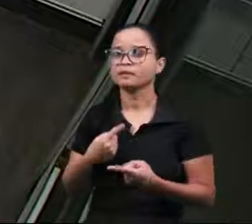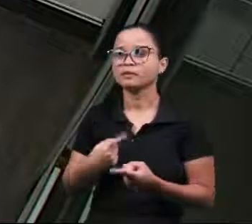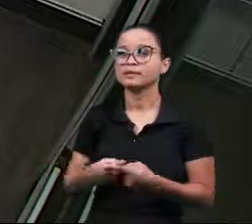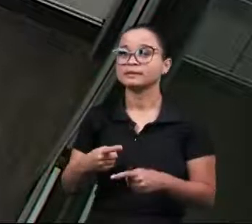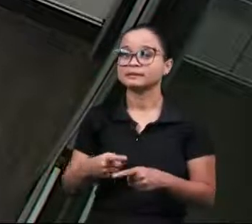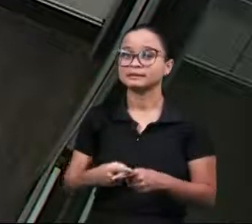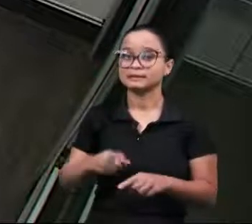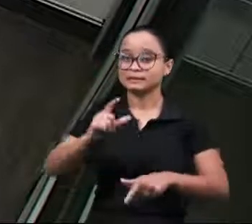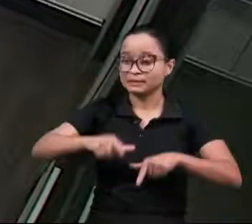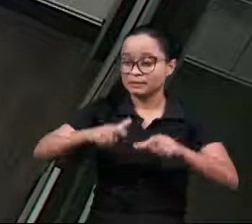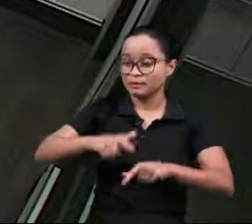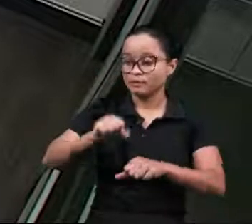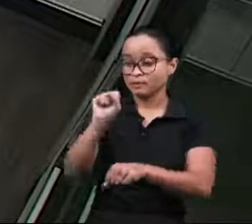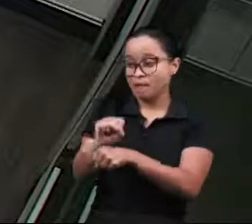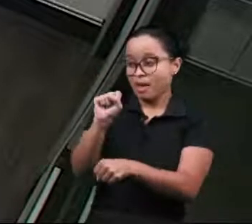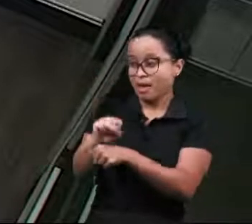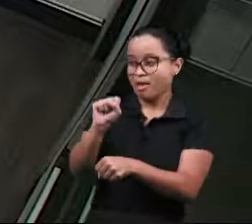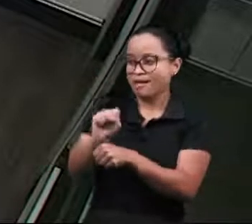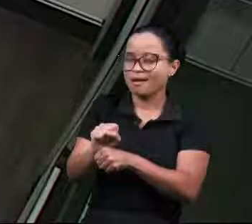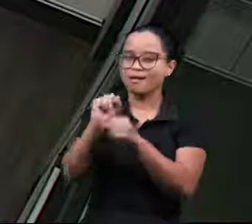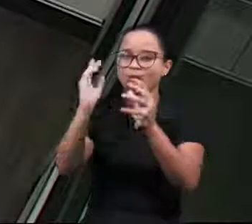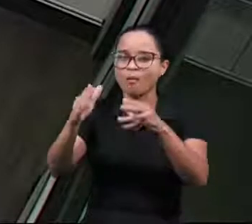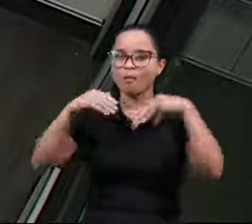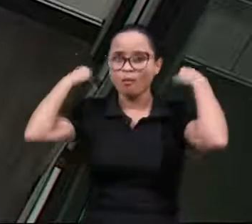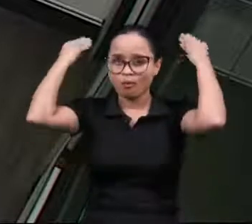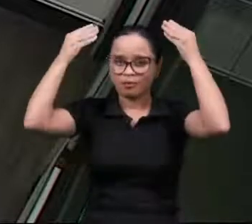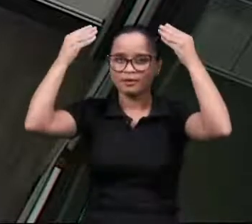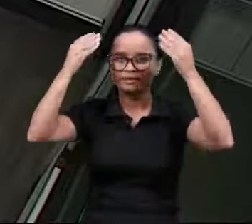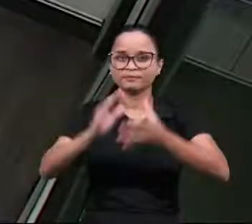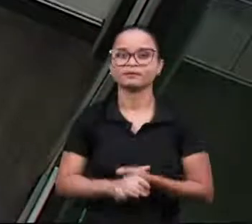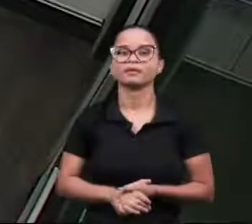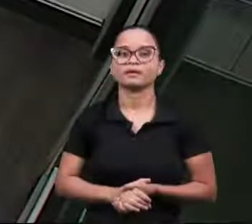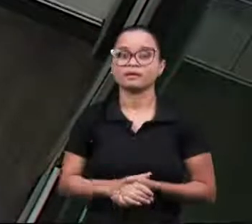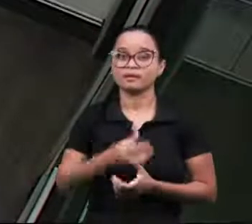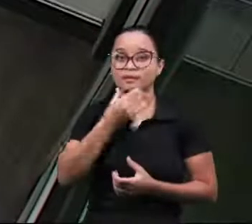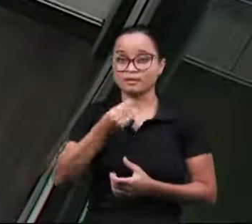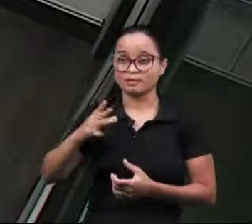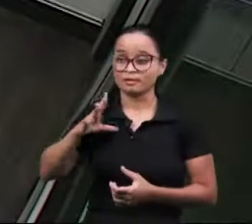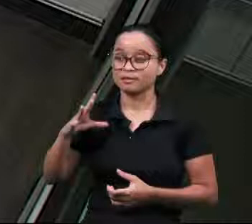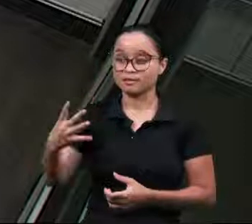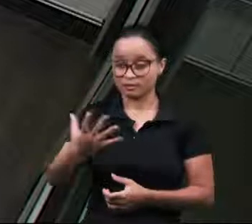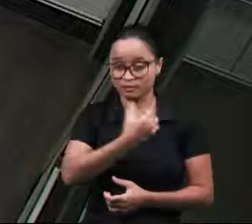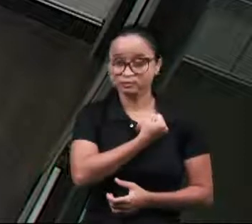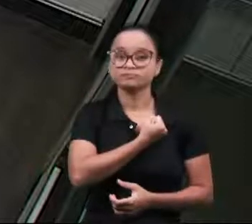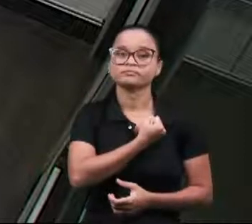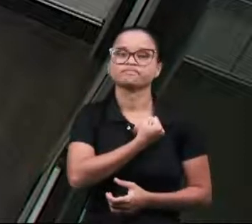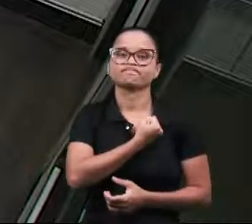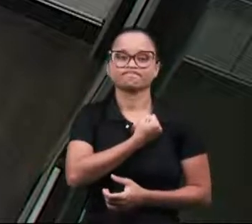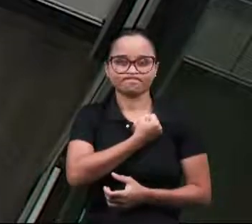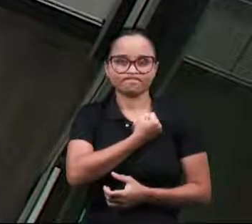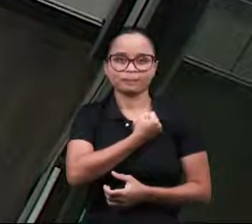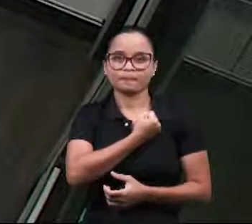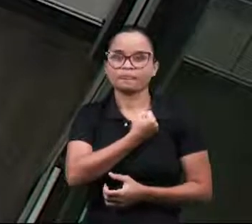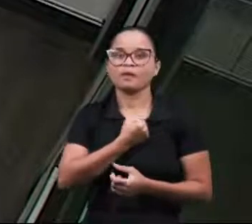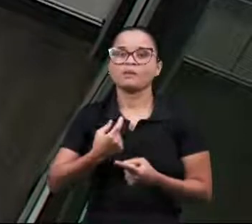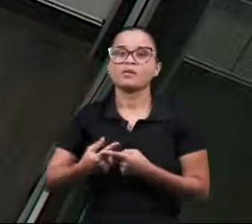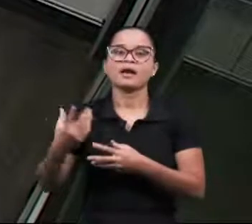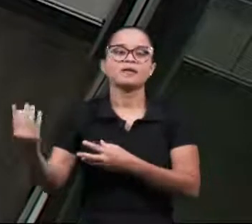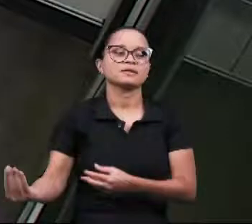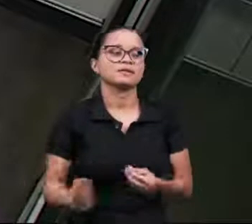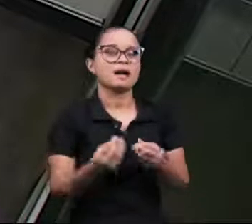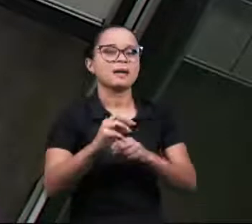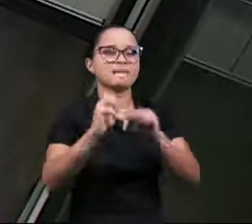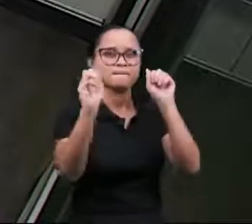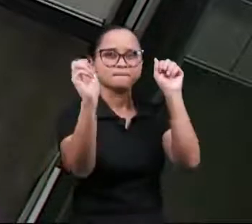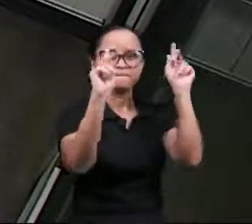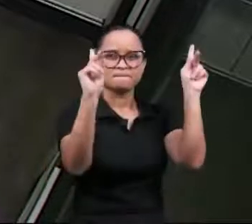que venha... O Messias é um rei salvador, né? Uhum. Que ele vem para trazer a paz sobre...